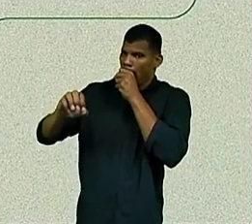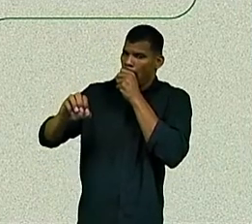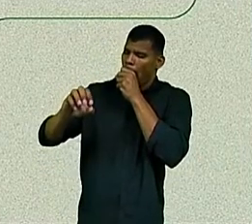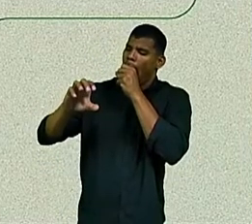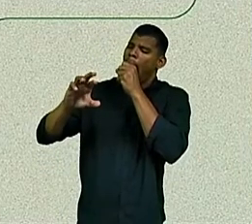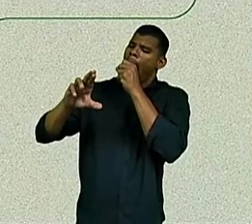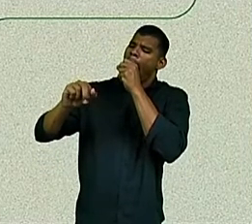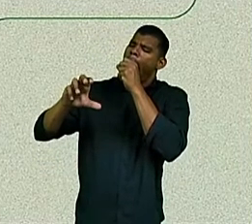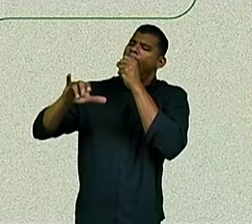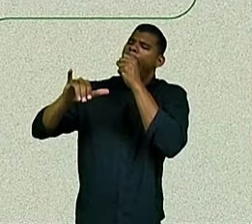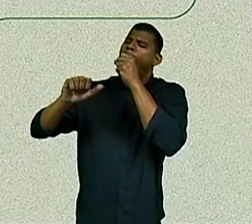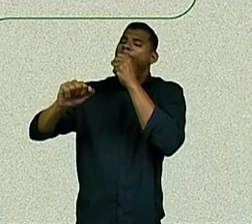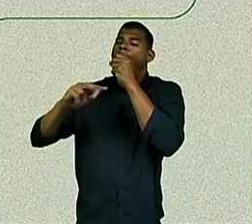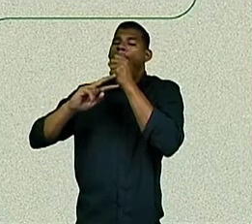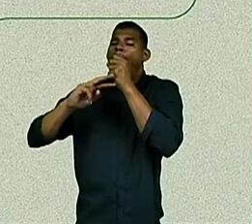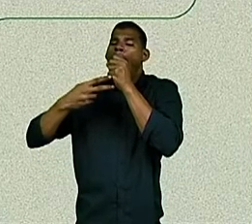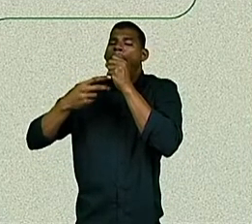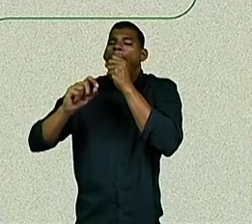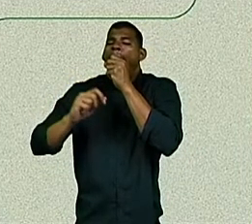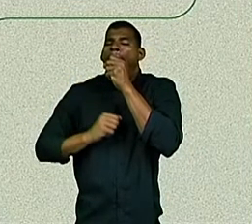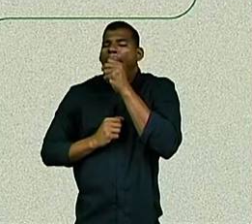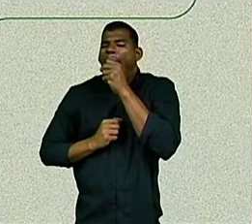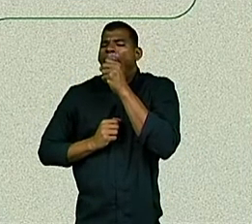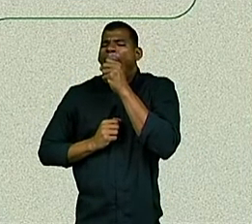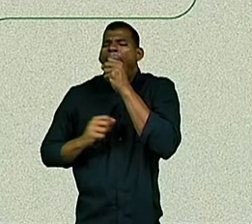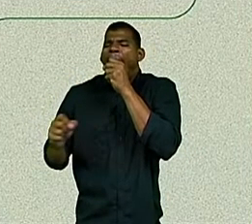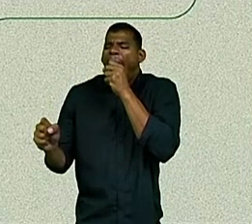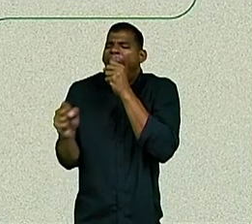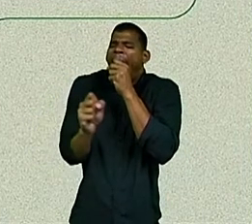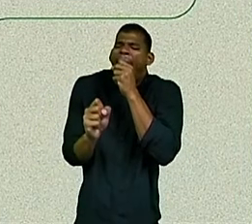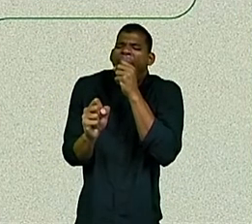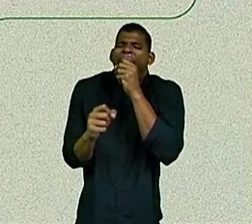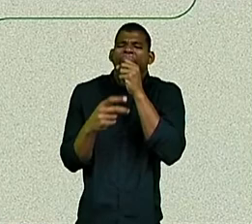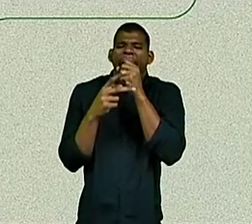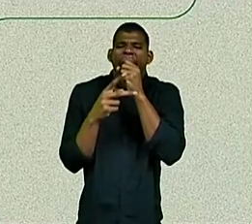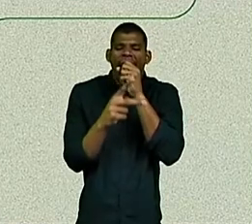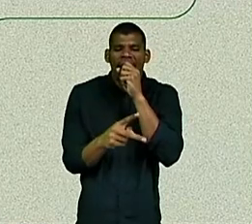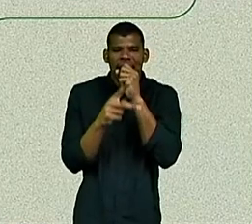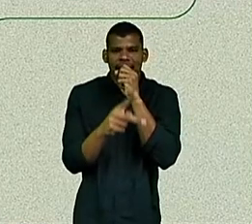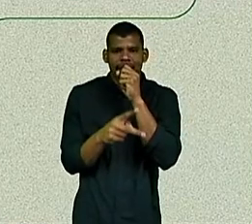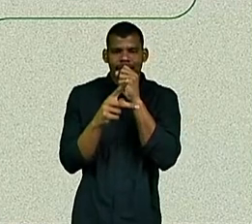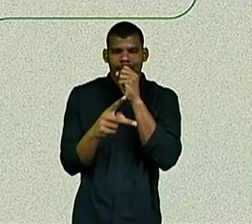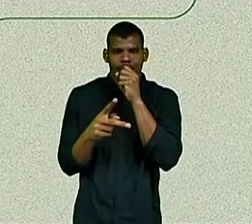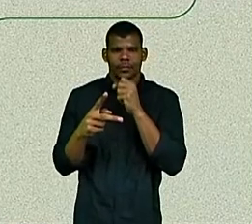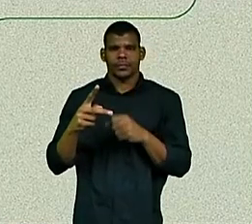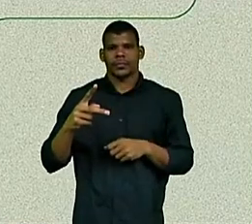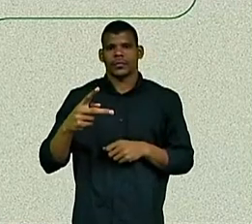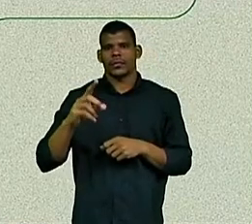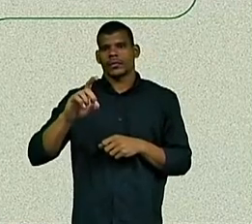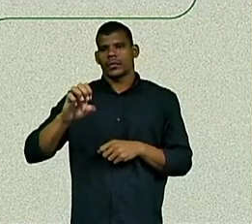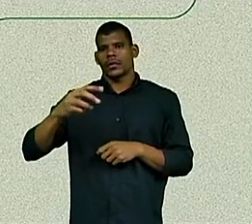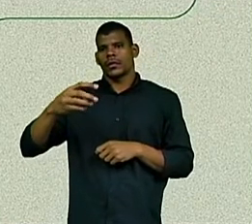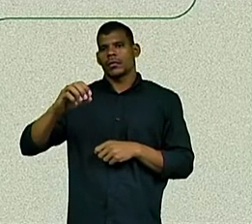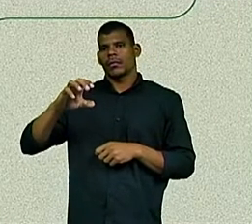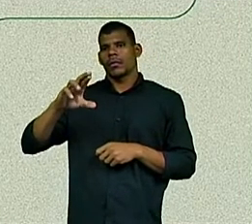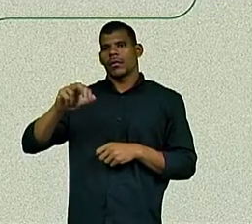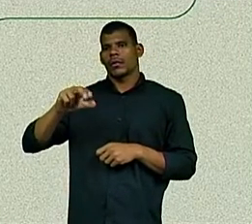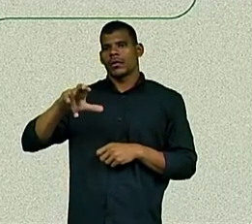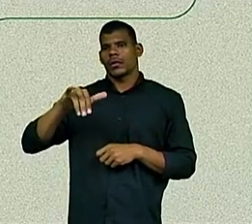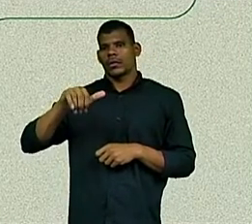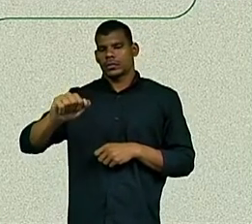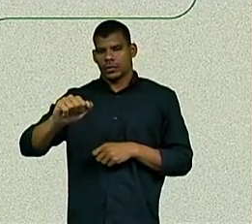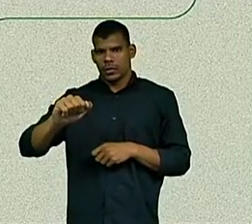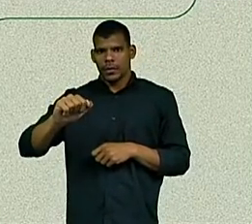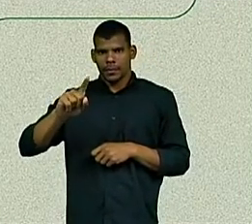povo clacia poder Tá Todo poder emana do povo que o exército por meio